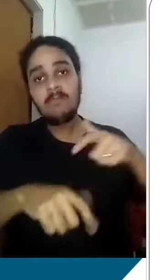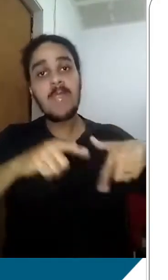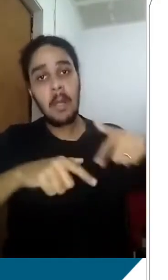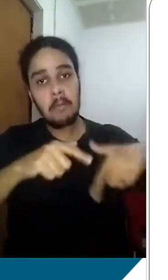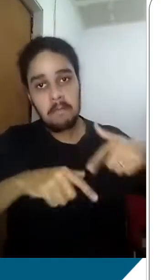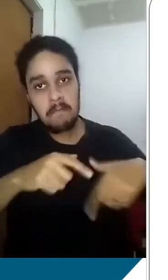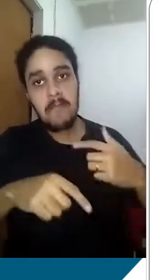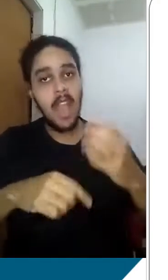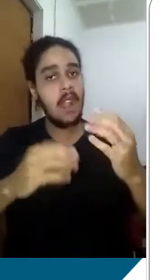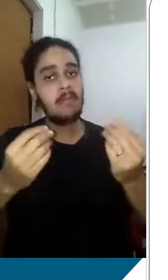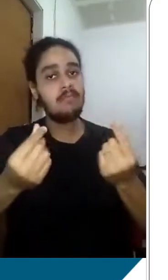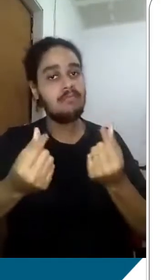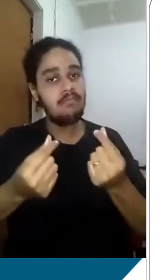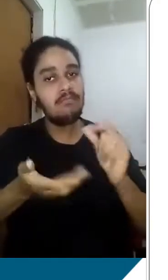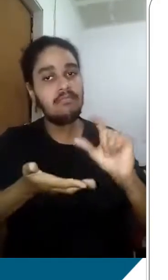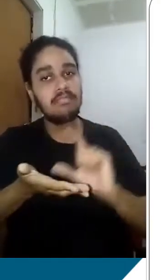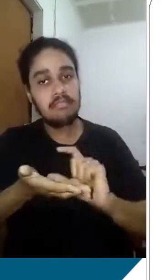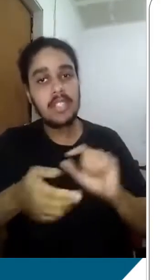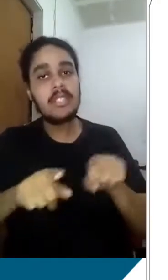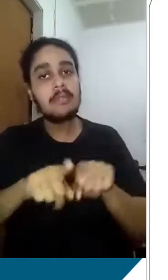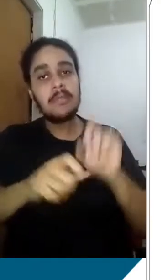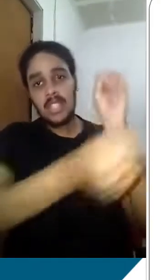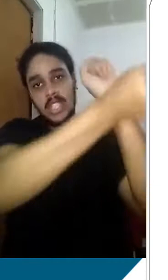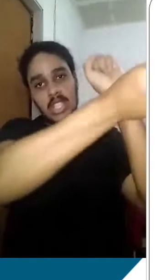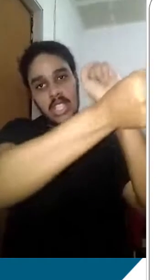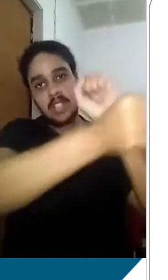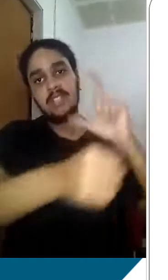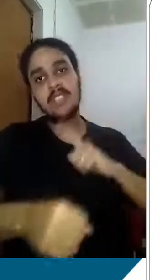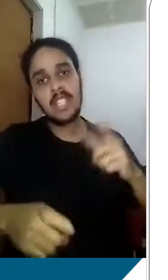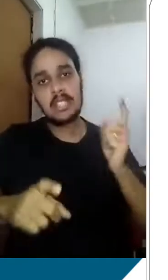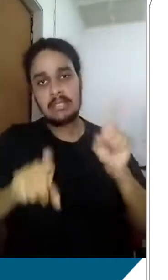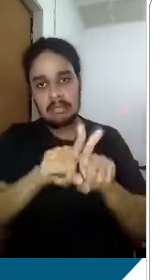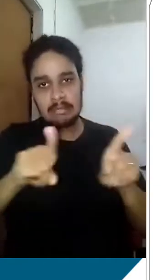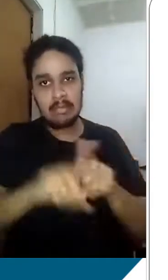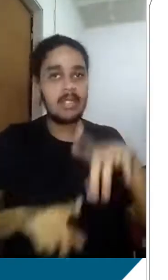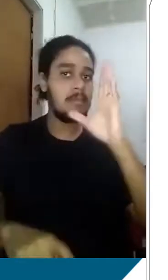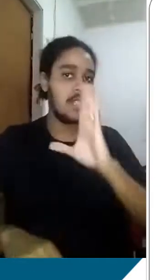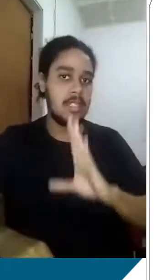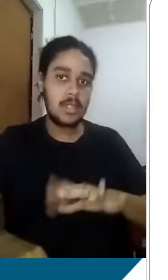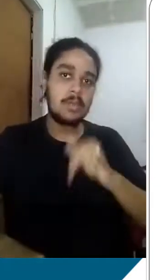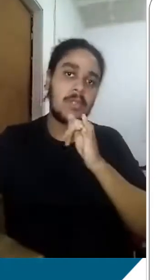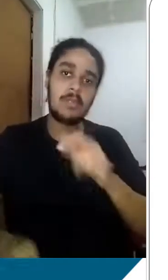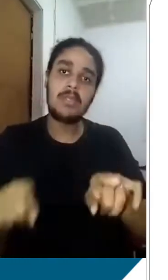à escravidão ainda persiste. No Brasil, por exemplo,